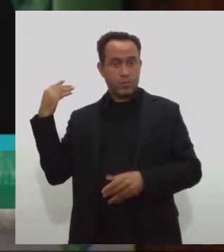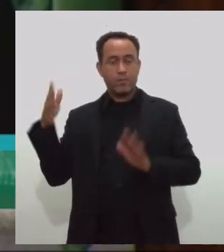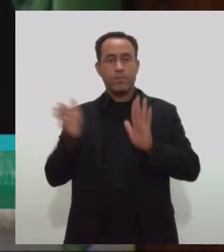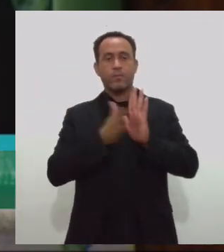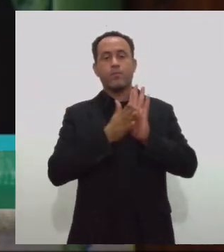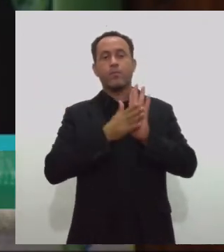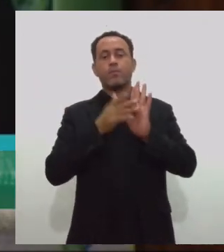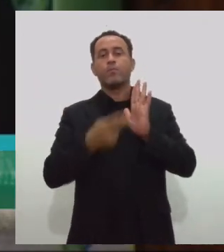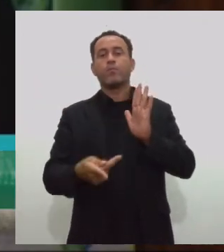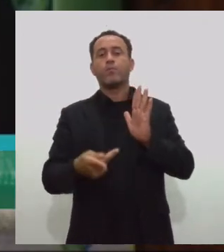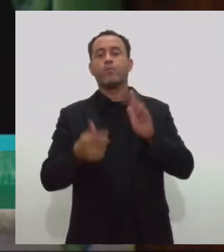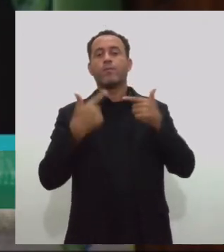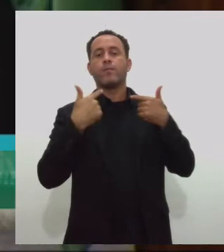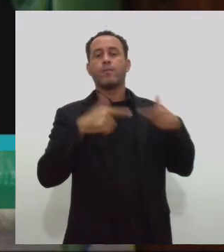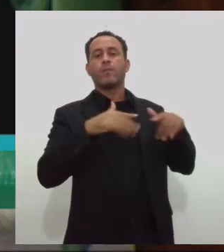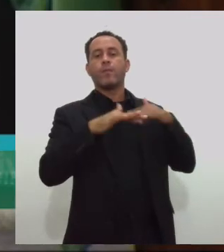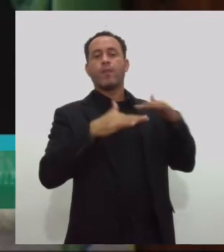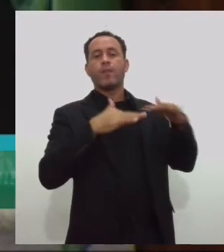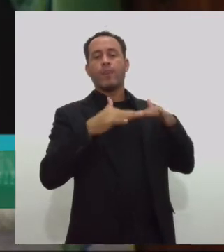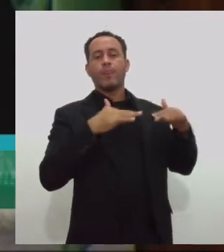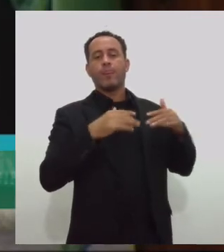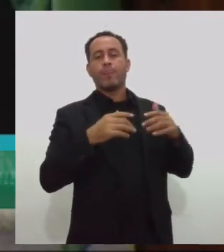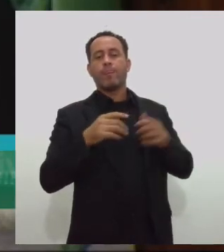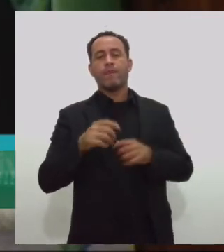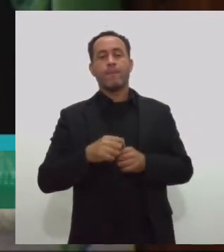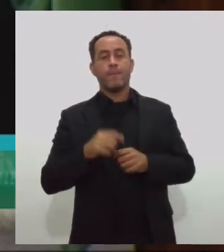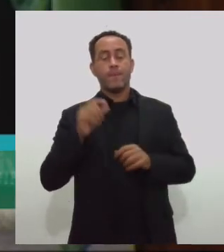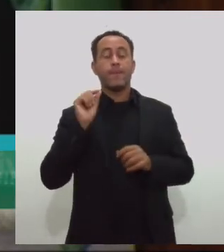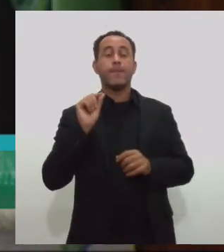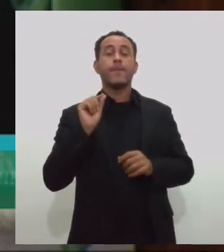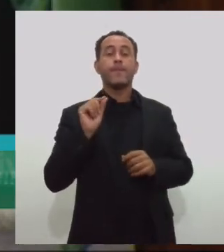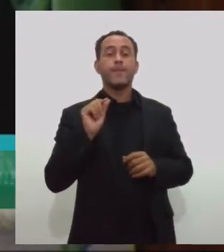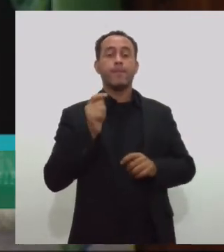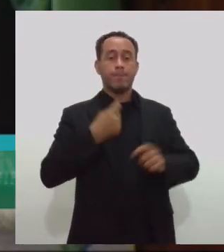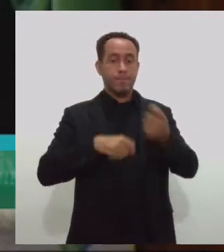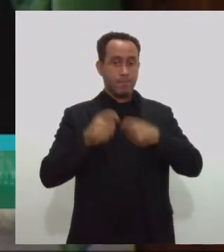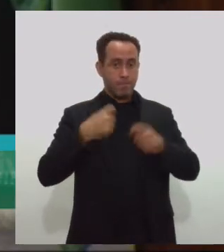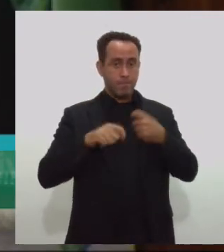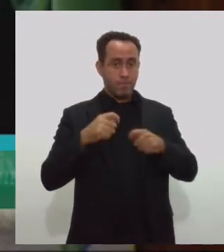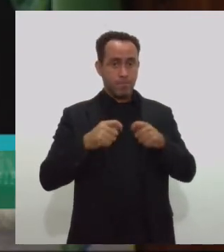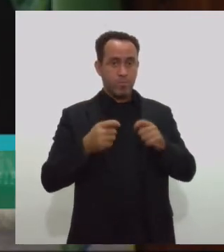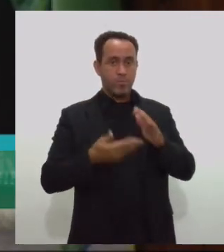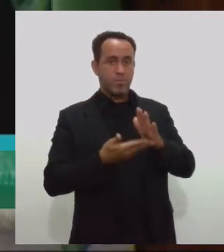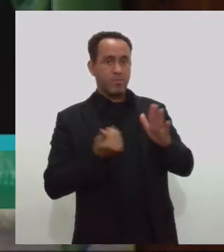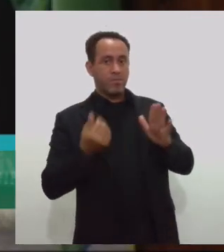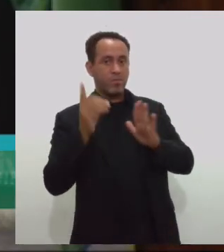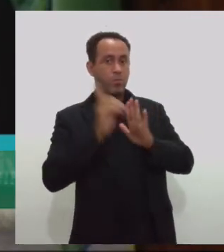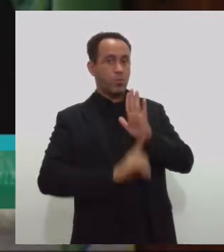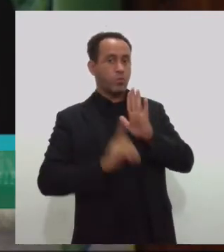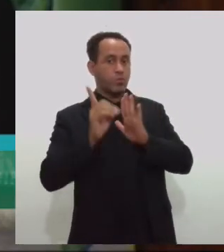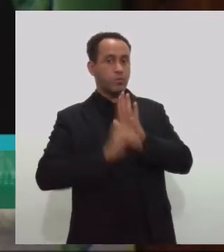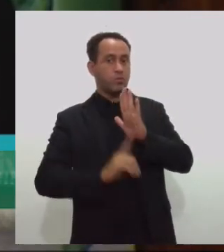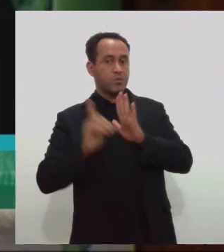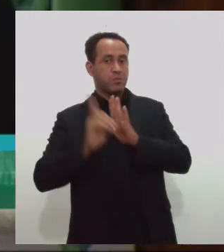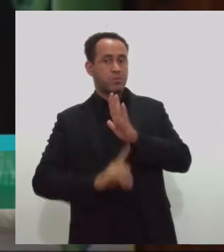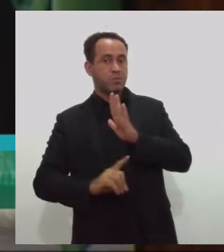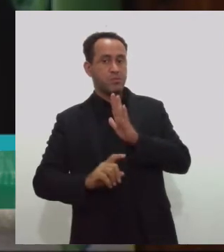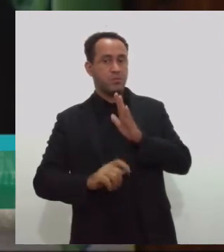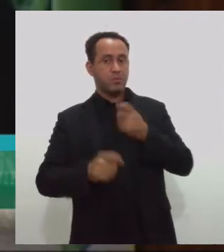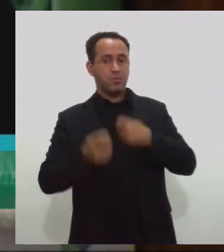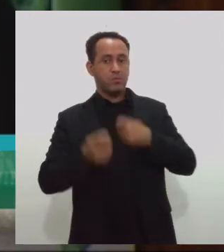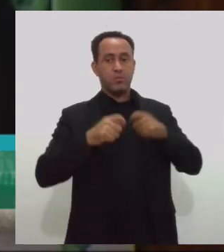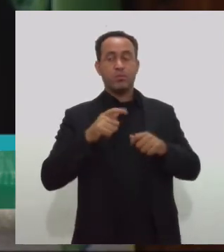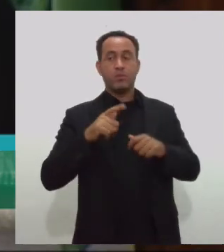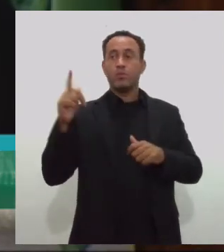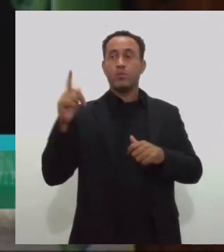ação de improbidade administrativa. Para quê? Para retirar os direitos políticos do administrador anterior. Isso